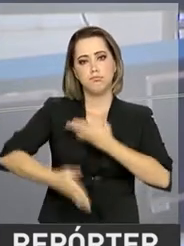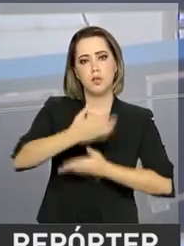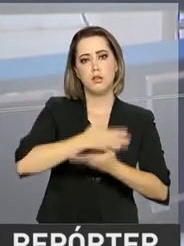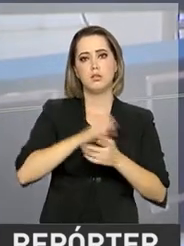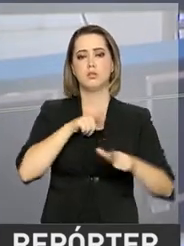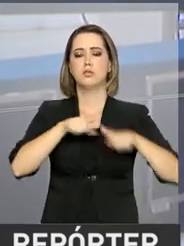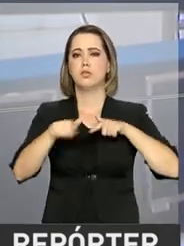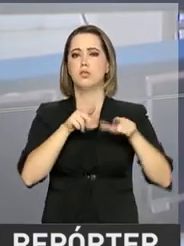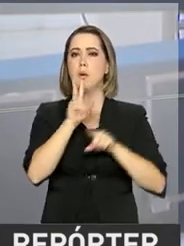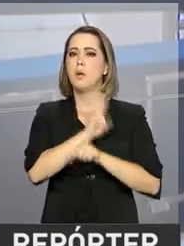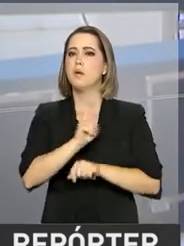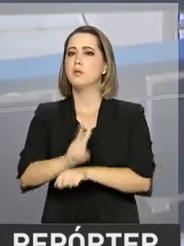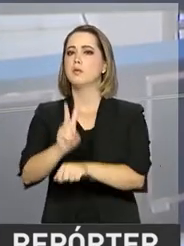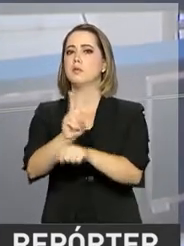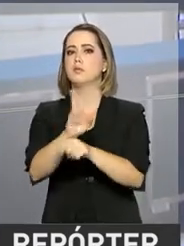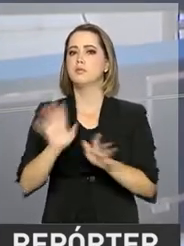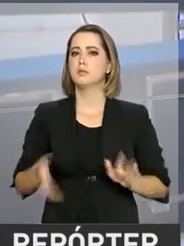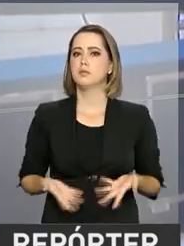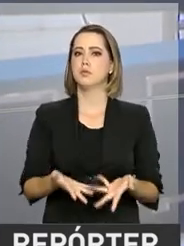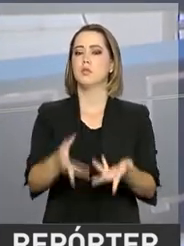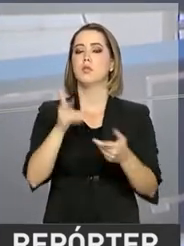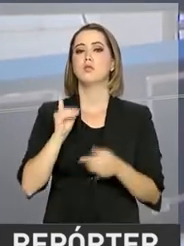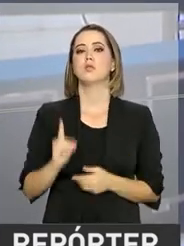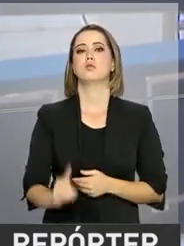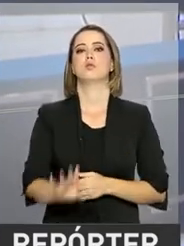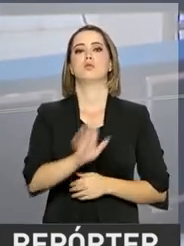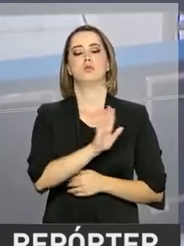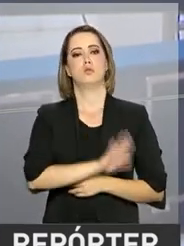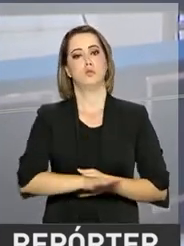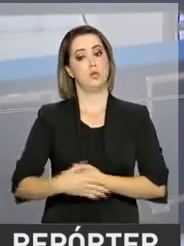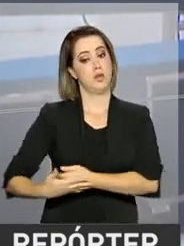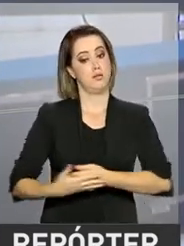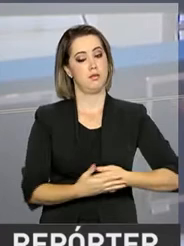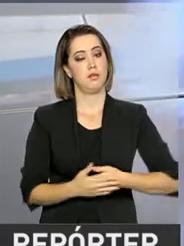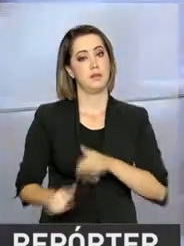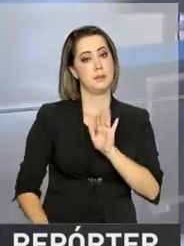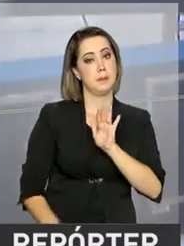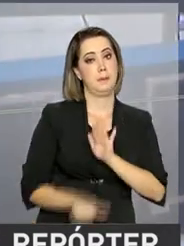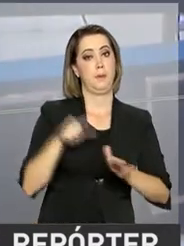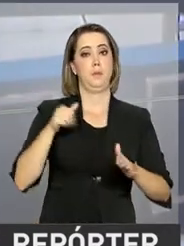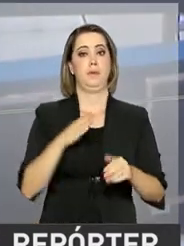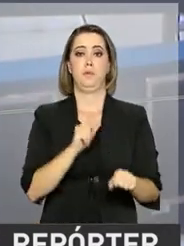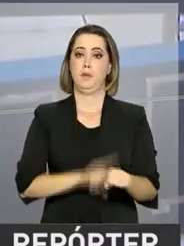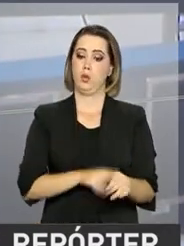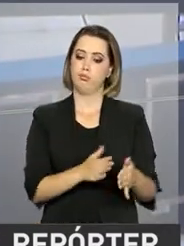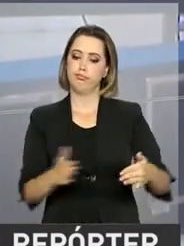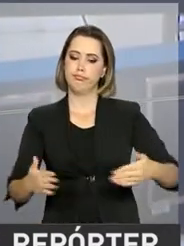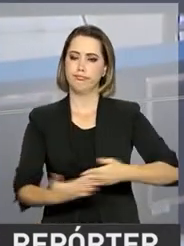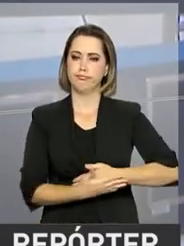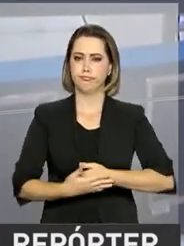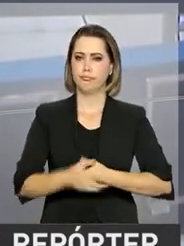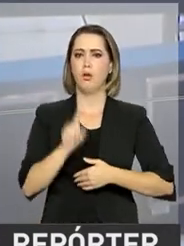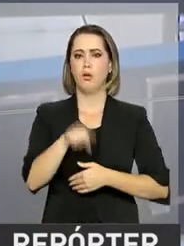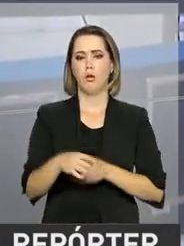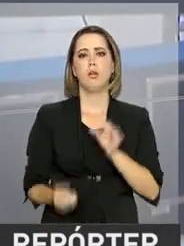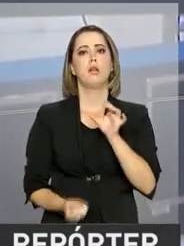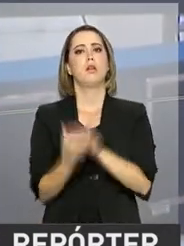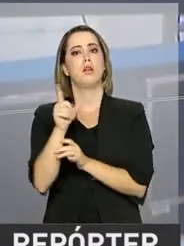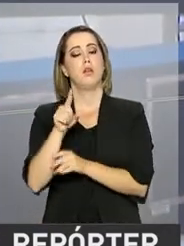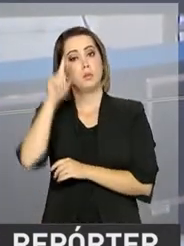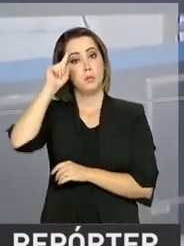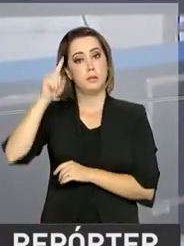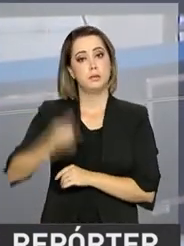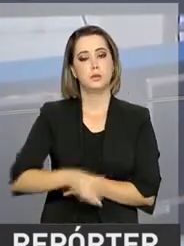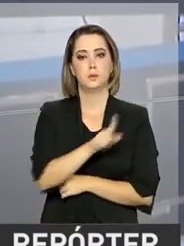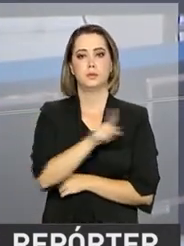destinadas à proteção e à promoção dos direitos da criança na primeira infância. O comitê foi criado por determinação do presidente Michel